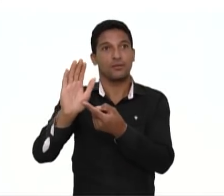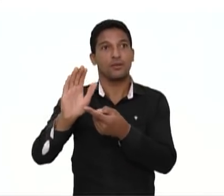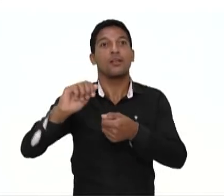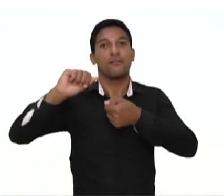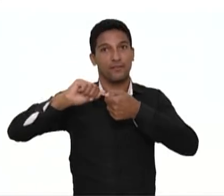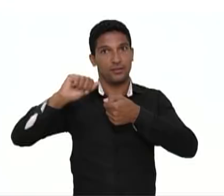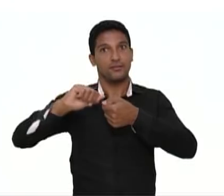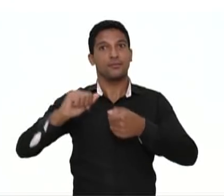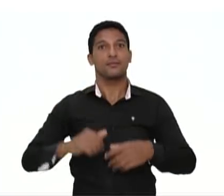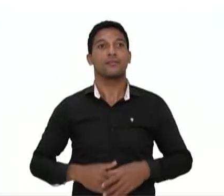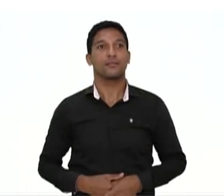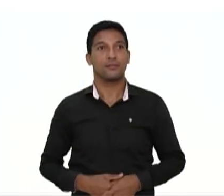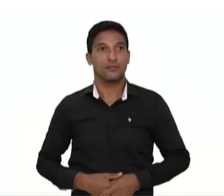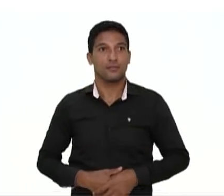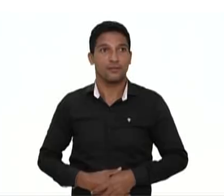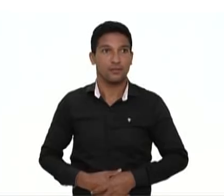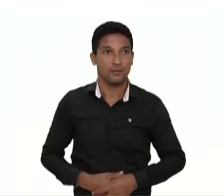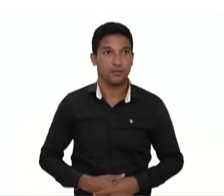bom?